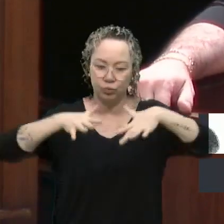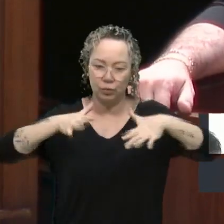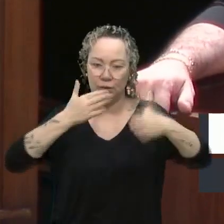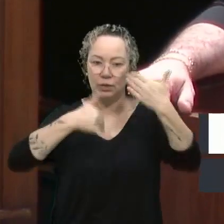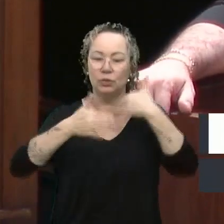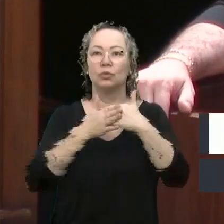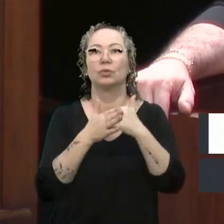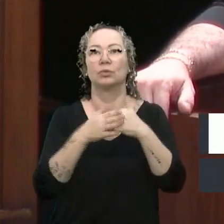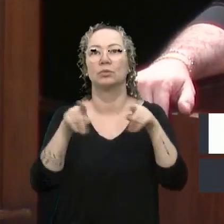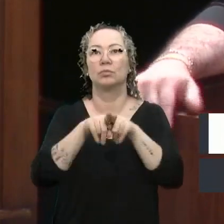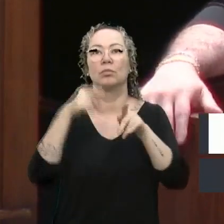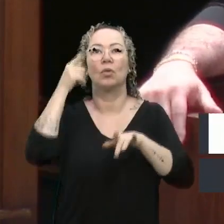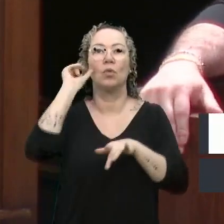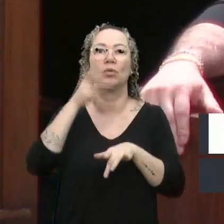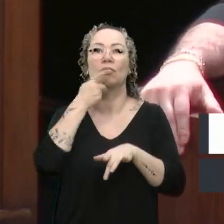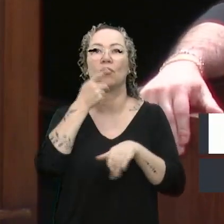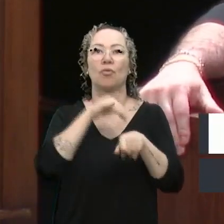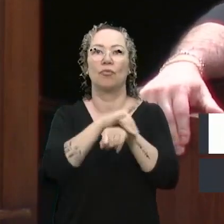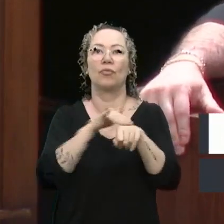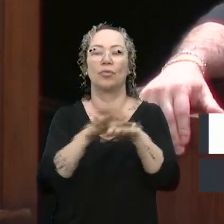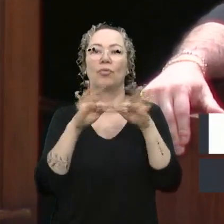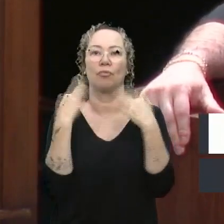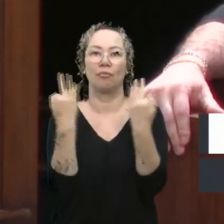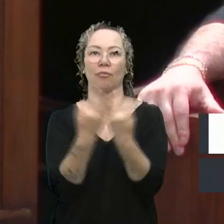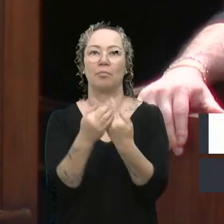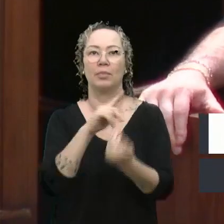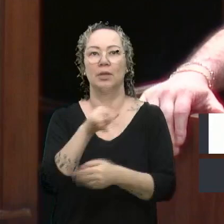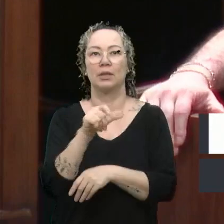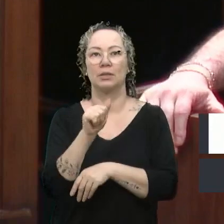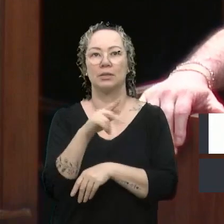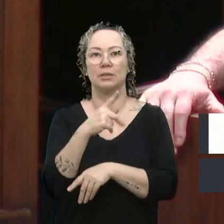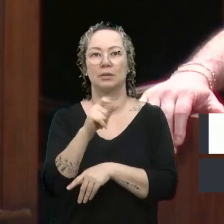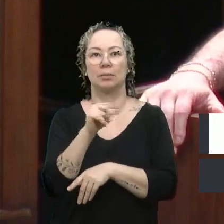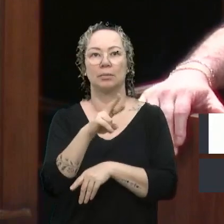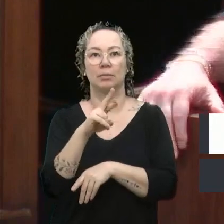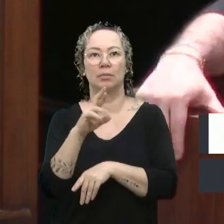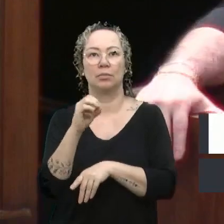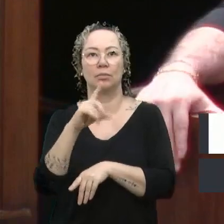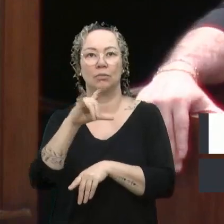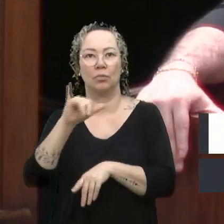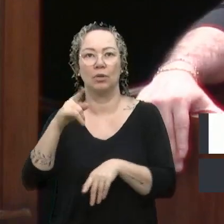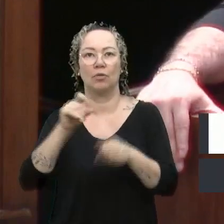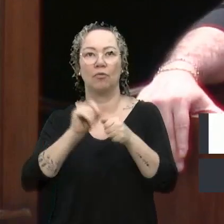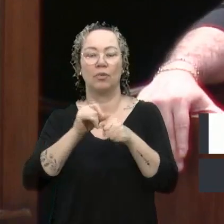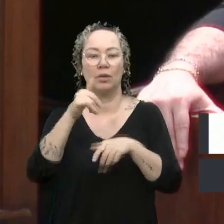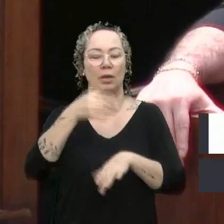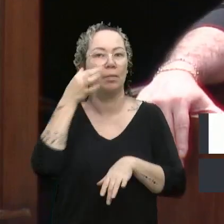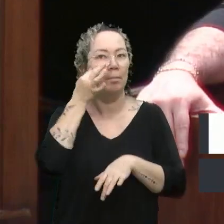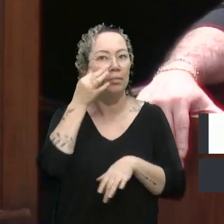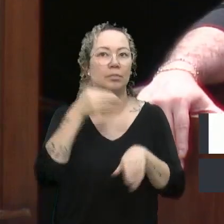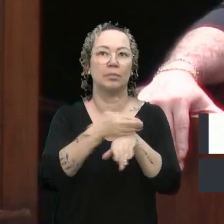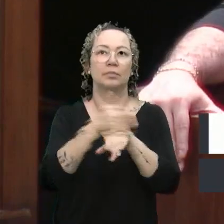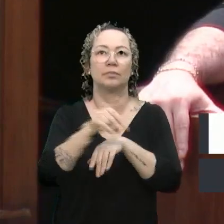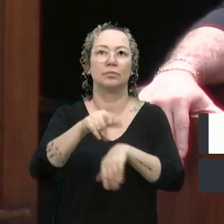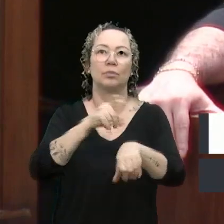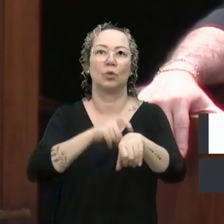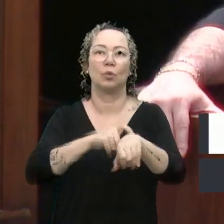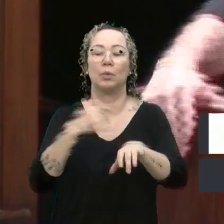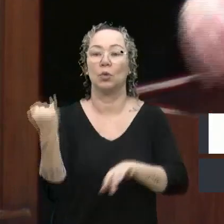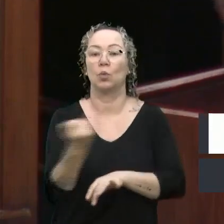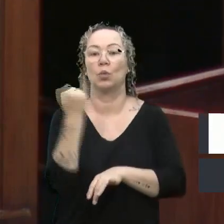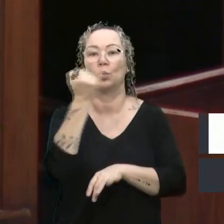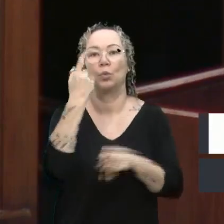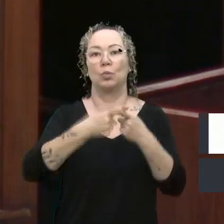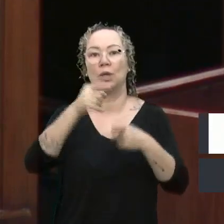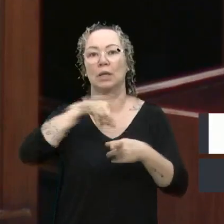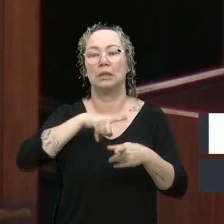inclusive ontem comentei com a família Zaparoli e vereador Bressan, e eles vão fazer questão de se estar aqui presente nesse momento único, porque eles têm